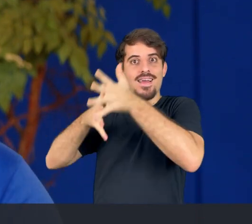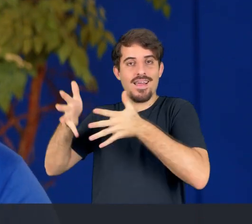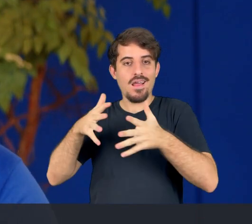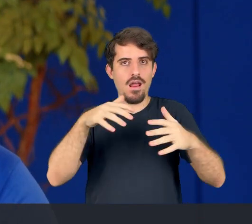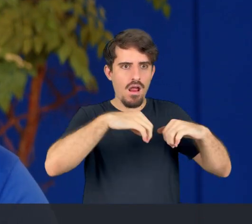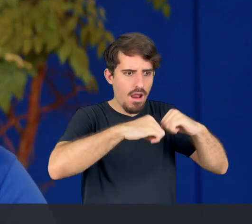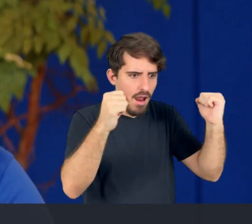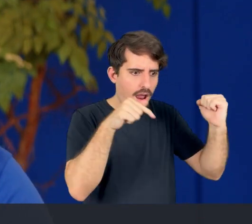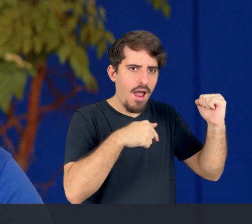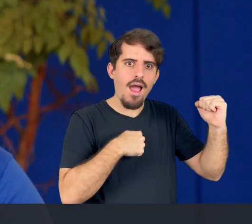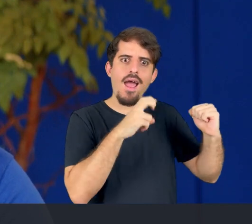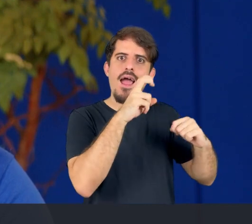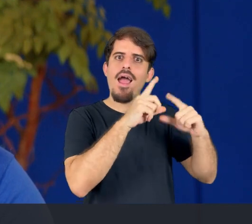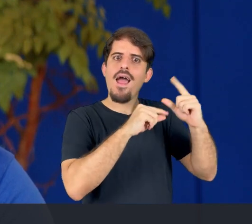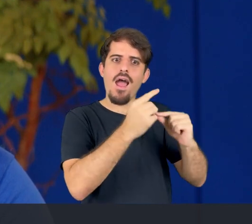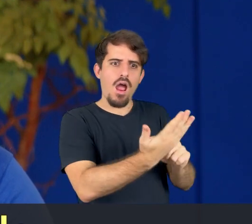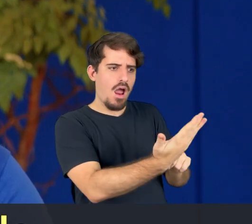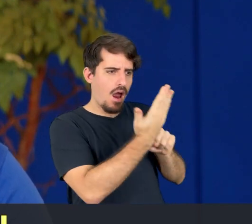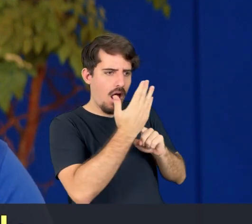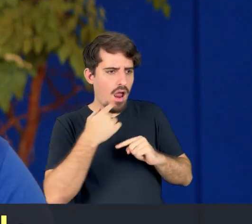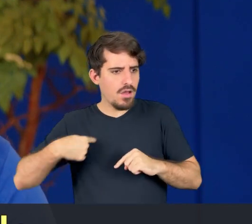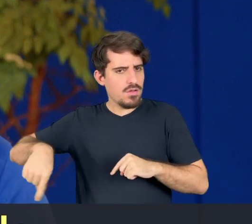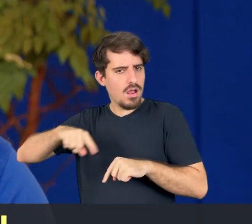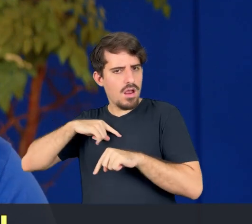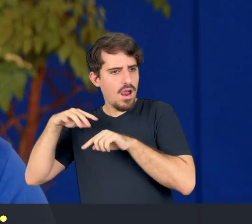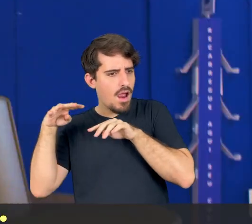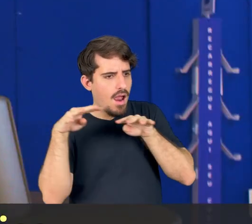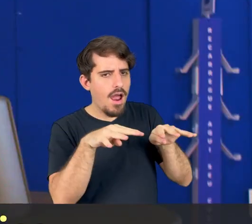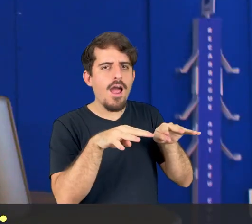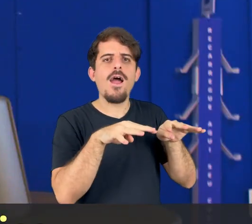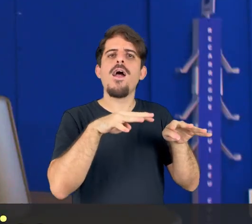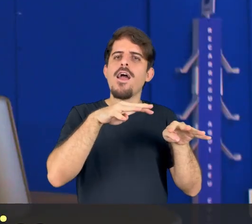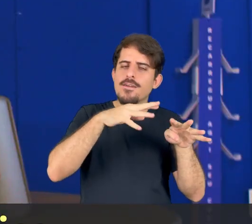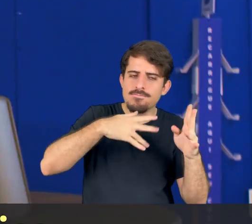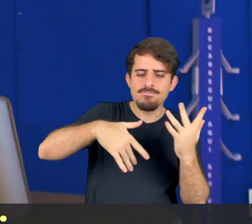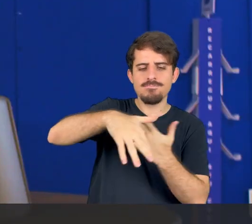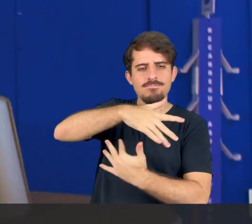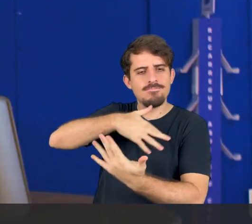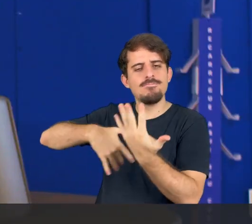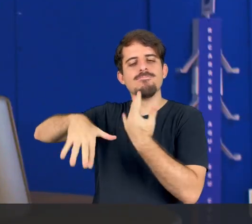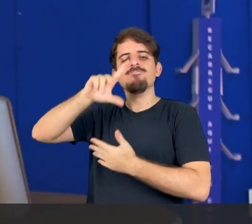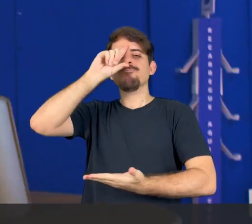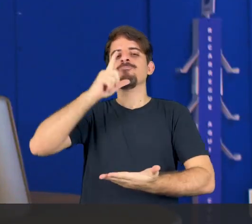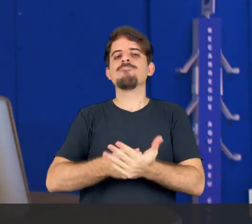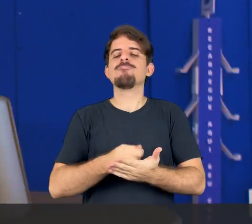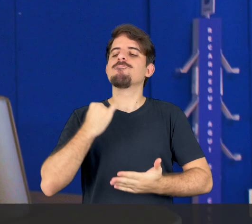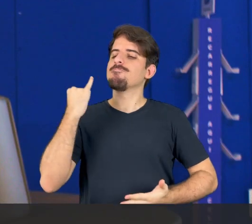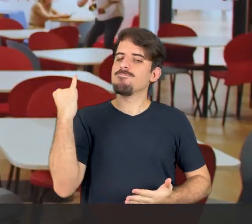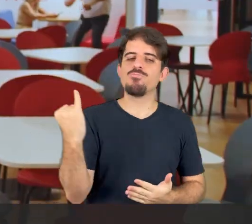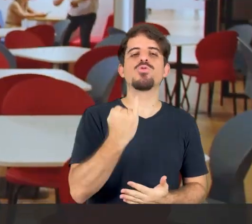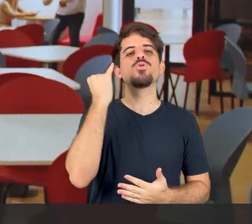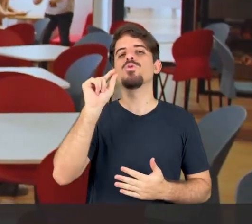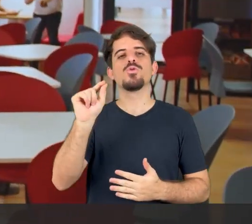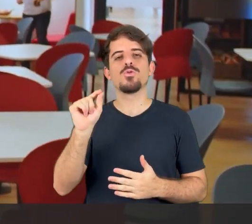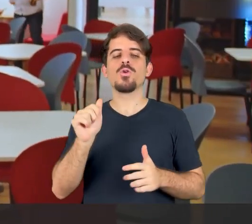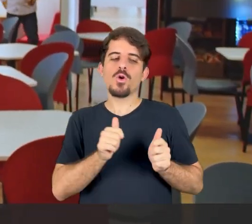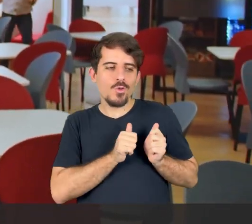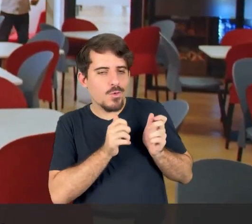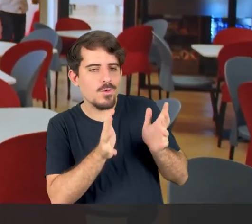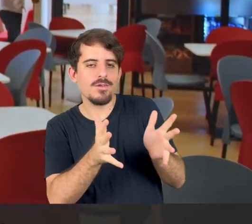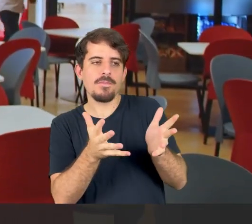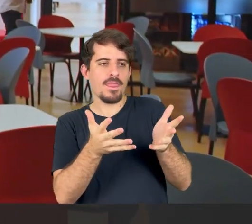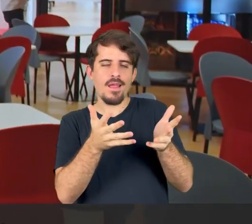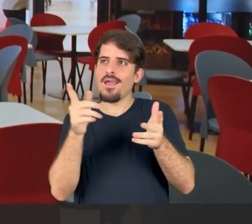tradução ali em Libras, e isso mostrou para a gente de uma forma muito orgânica o quanto que essa decisão foi importante,